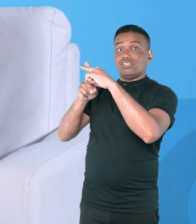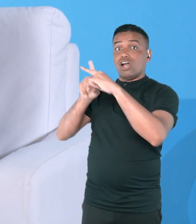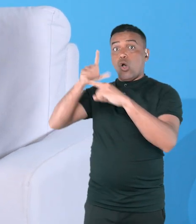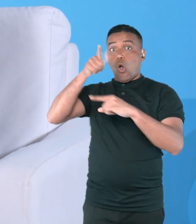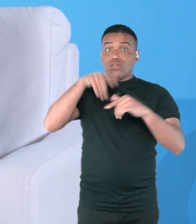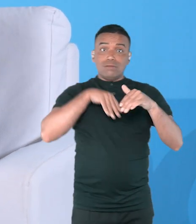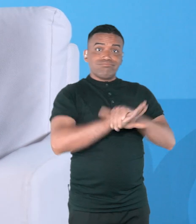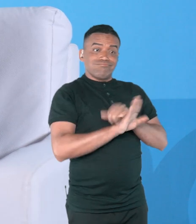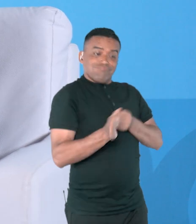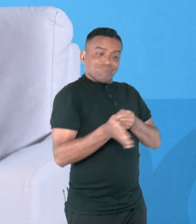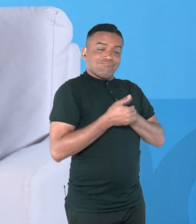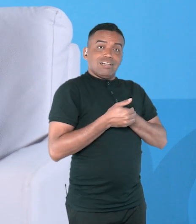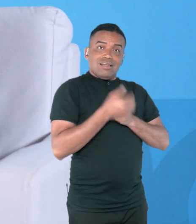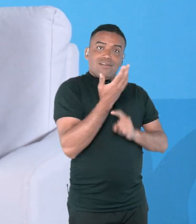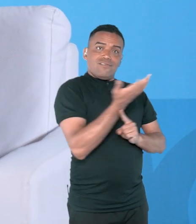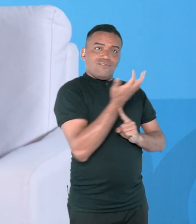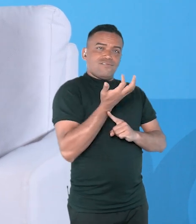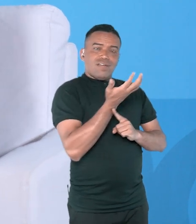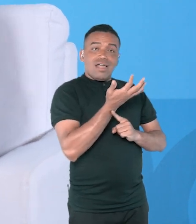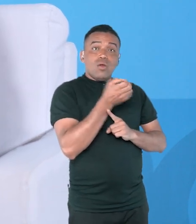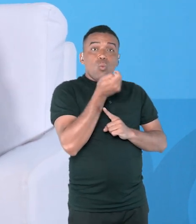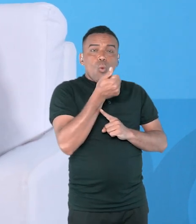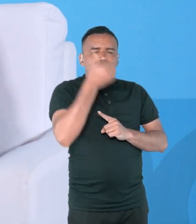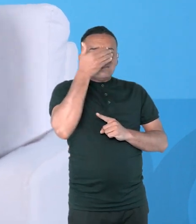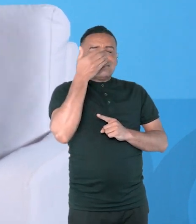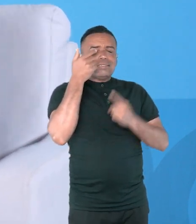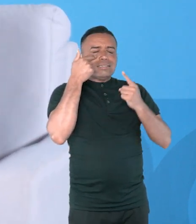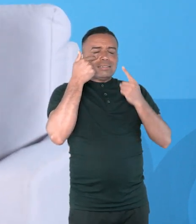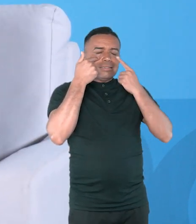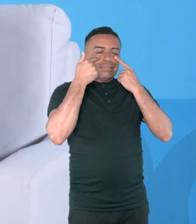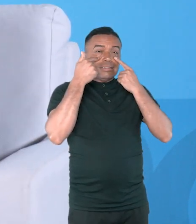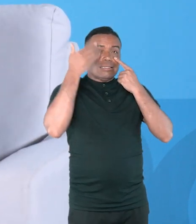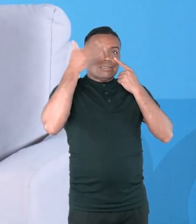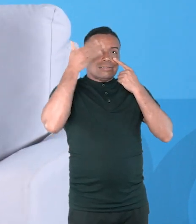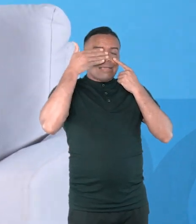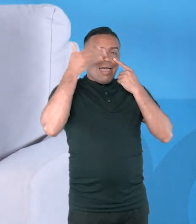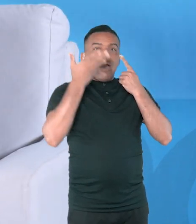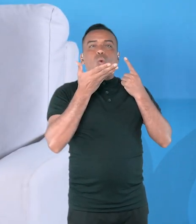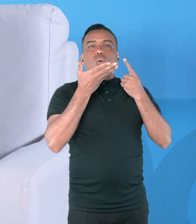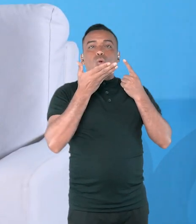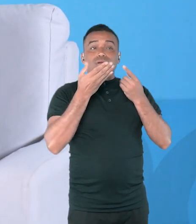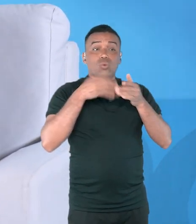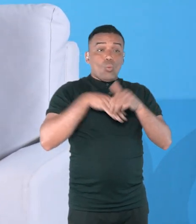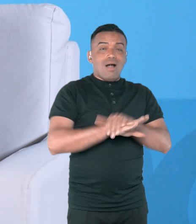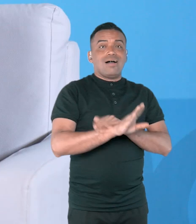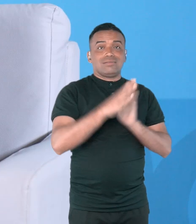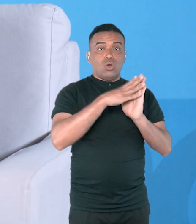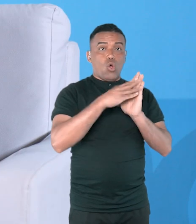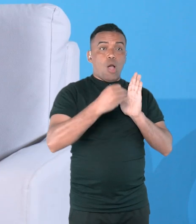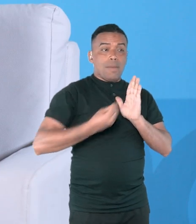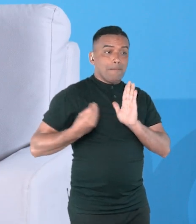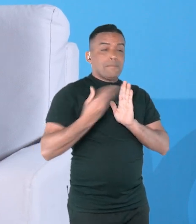ele, escondido, escreve à luz de vela, quase cego, e guarda, e manda essa cópia